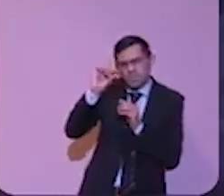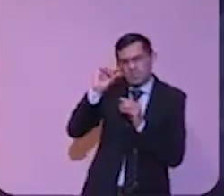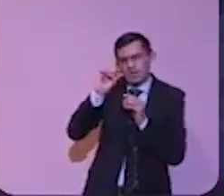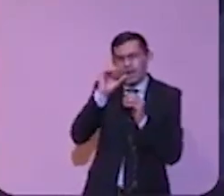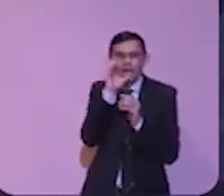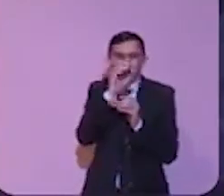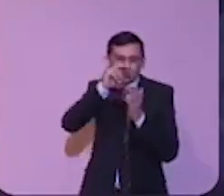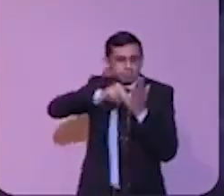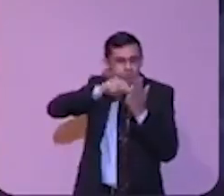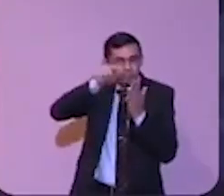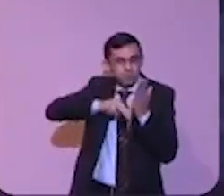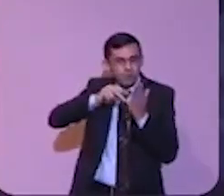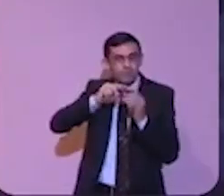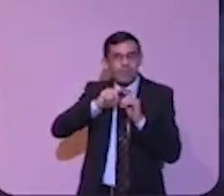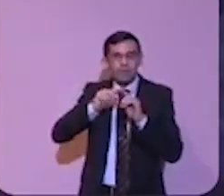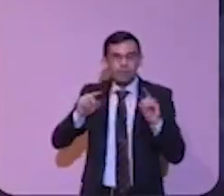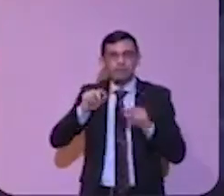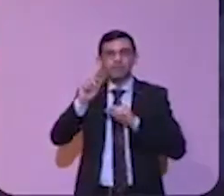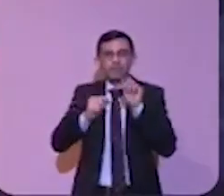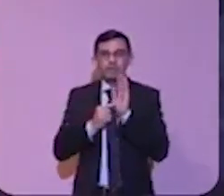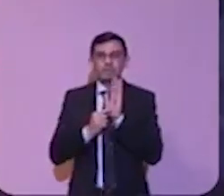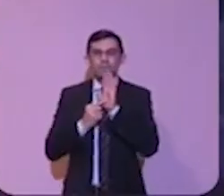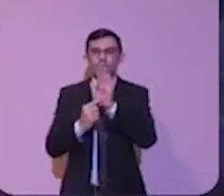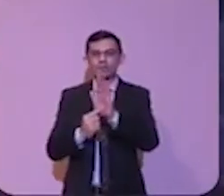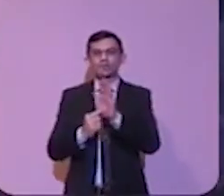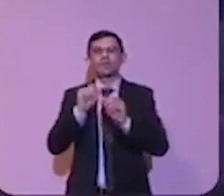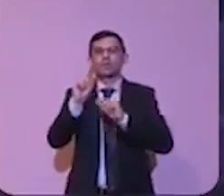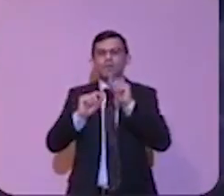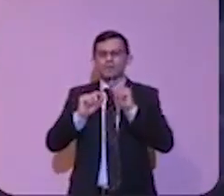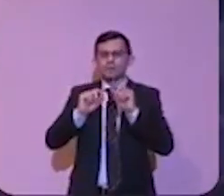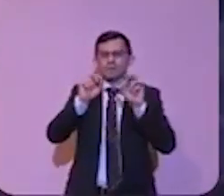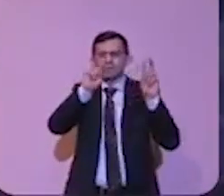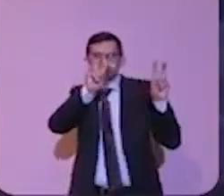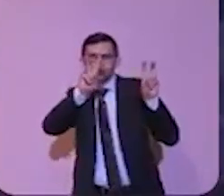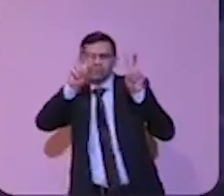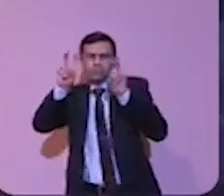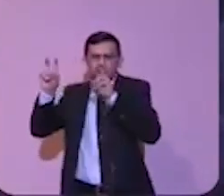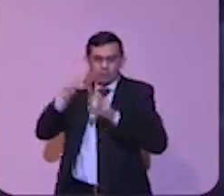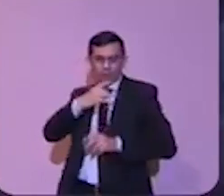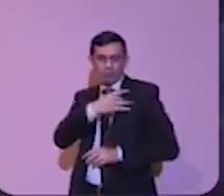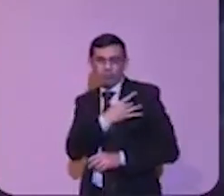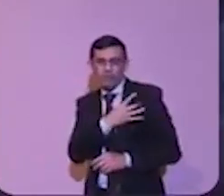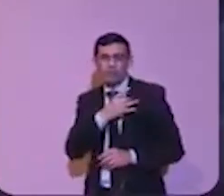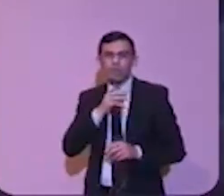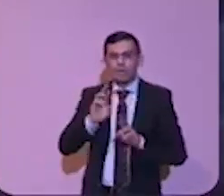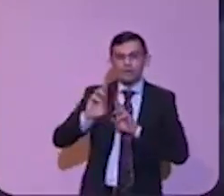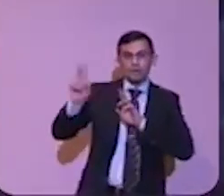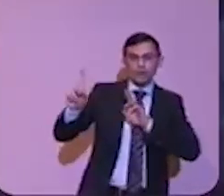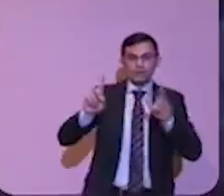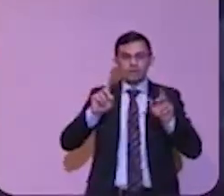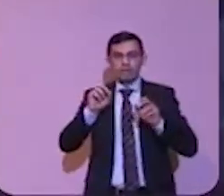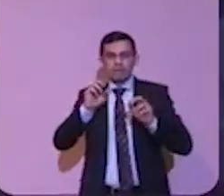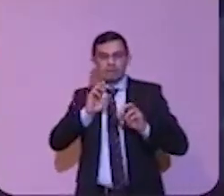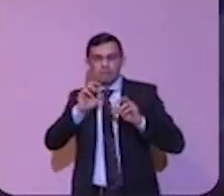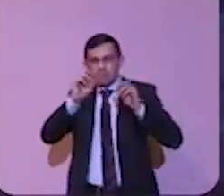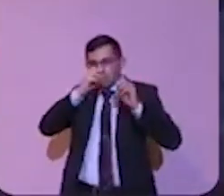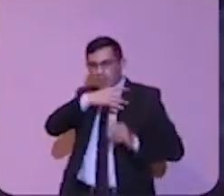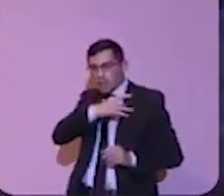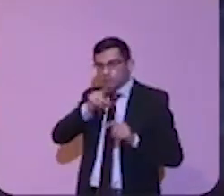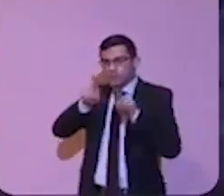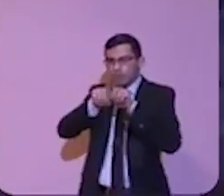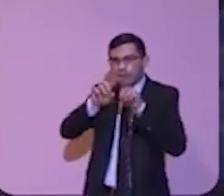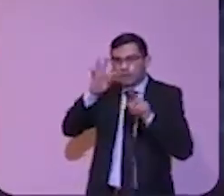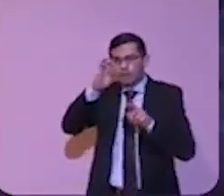bem fininho, então ele apresenta vários aspectos do medo, a diferença entre medo e temor. Ele vai